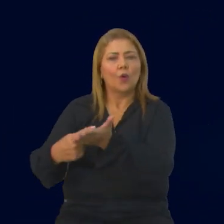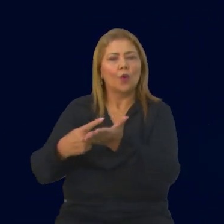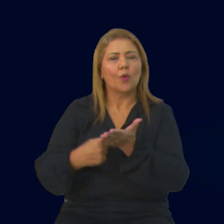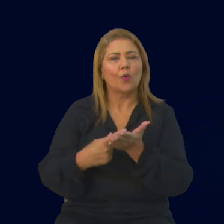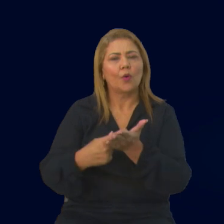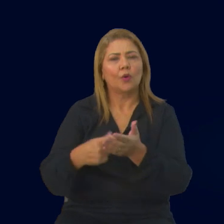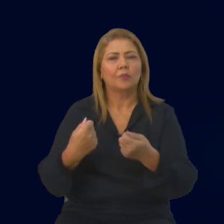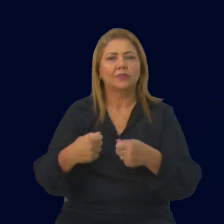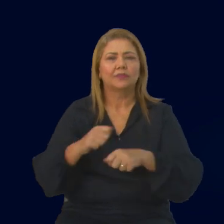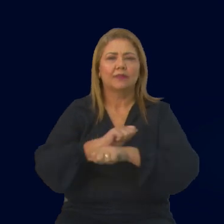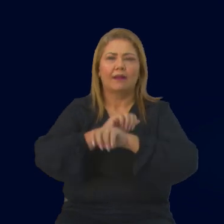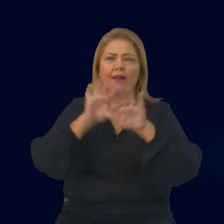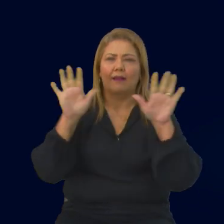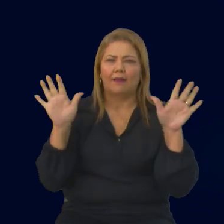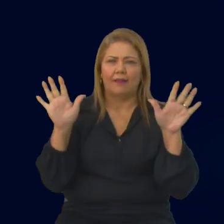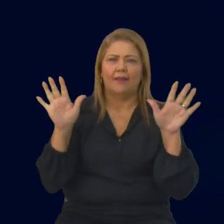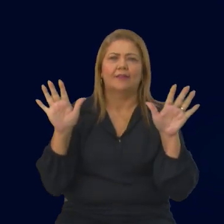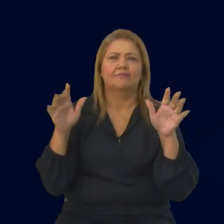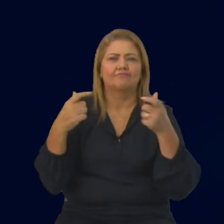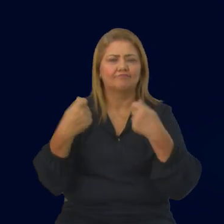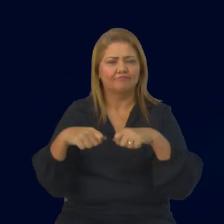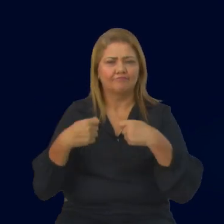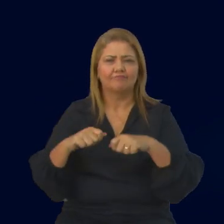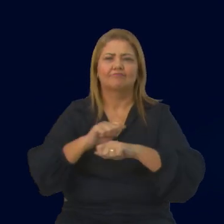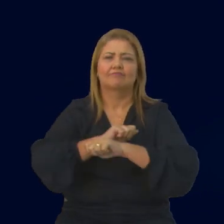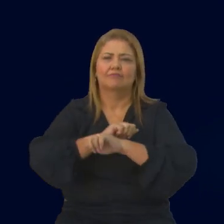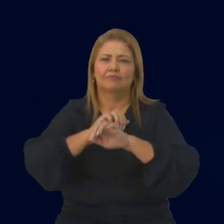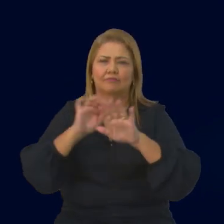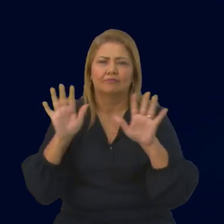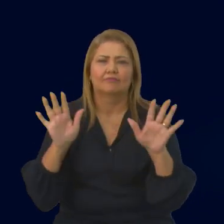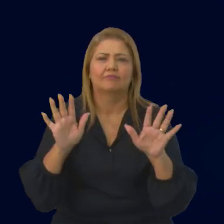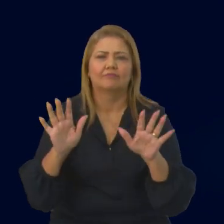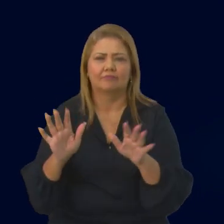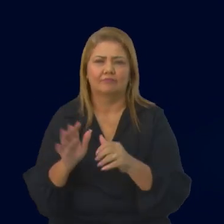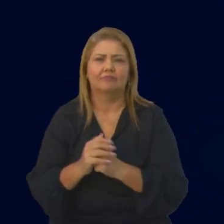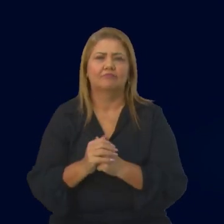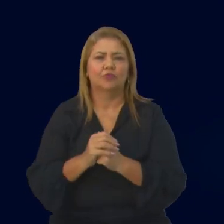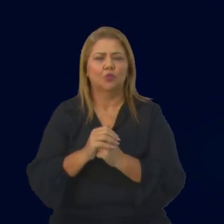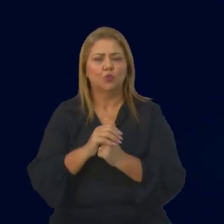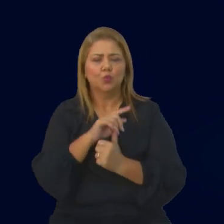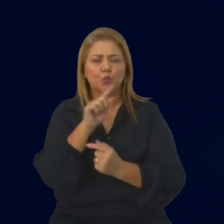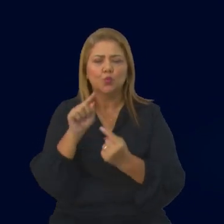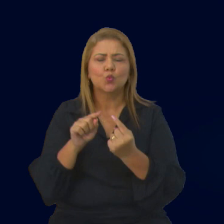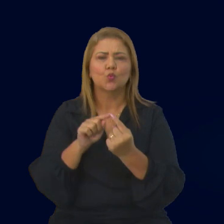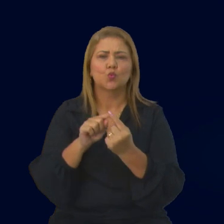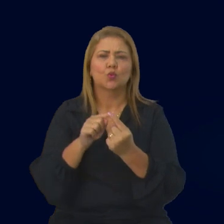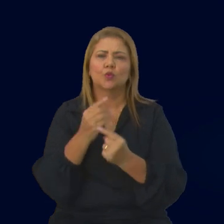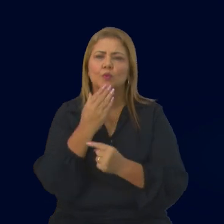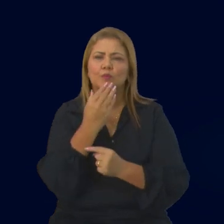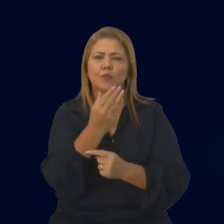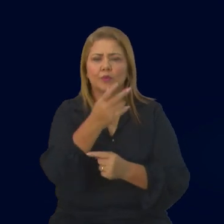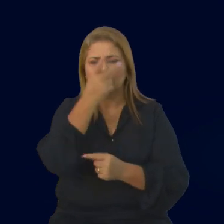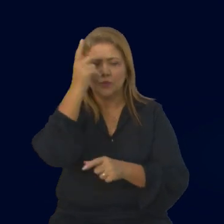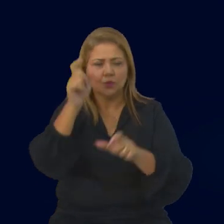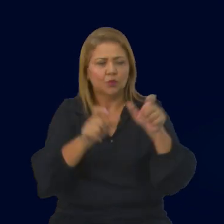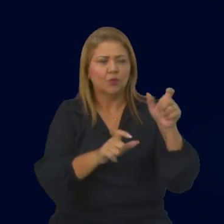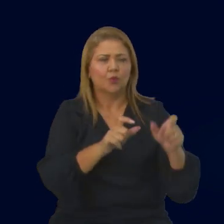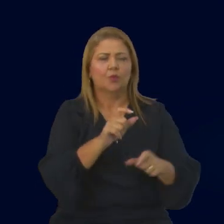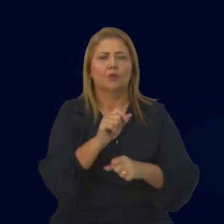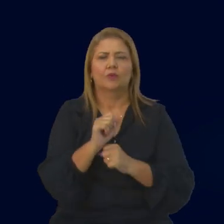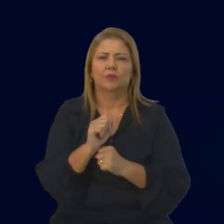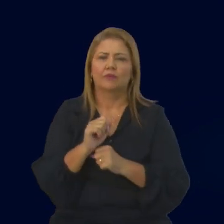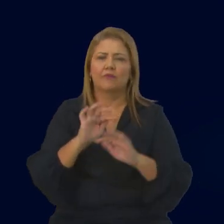Tem que ter muita transparência naquilo que se busca, naquilo que se espera entre as pessoas, tanto na família quanto no